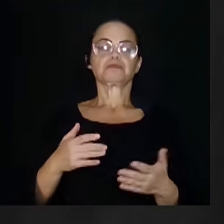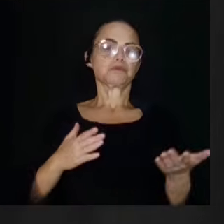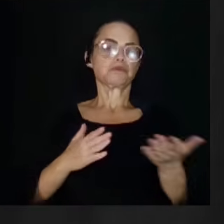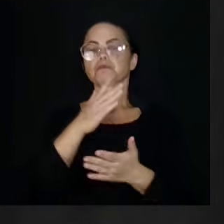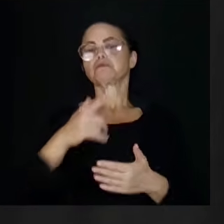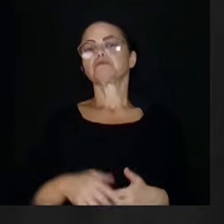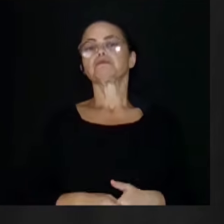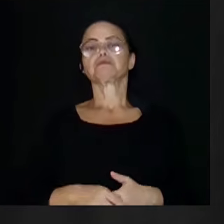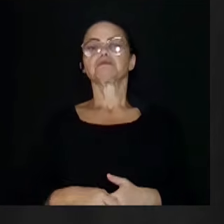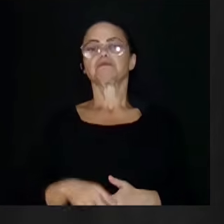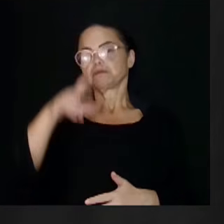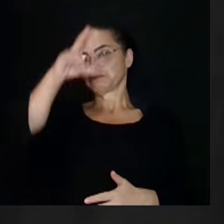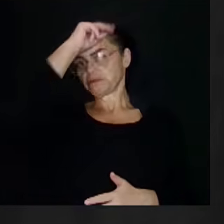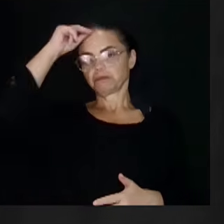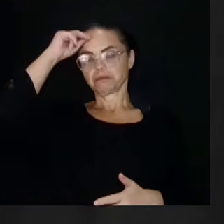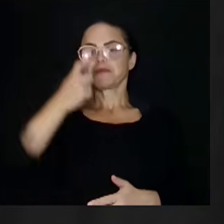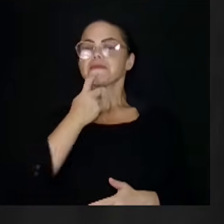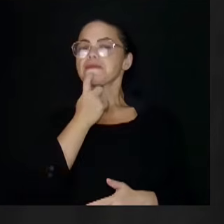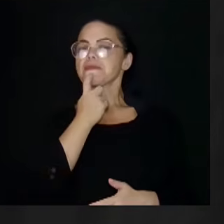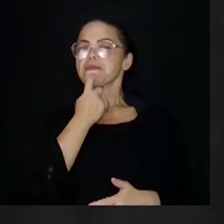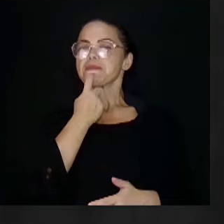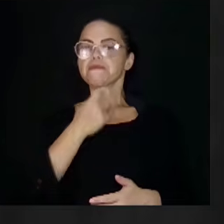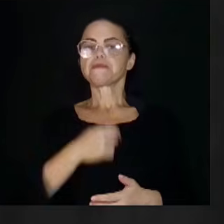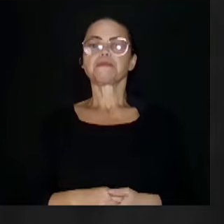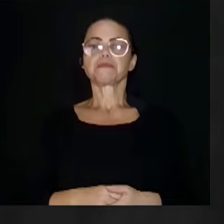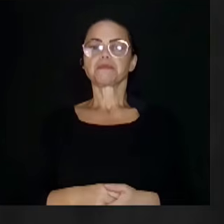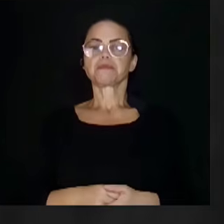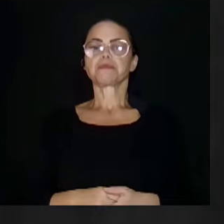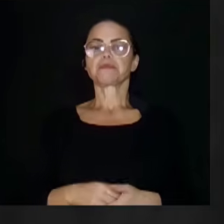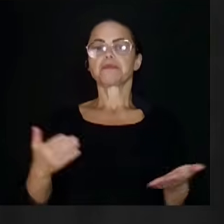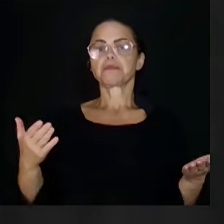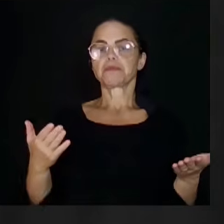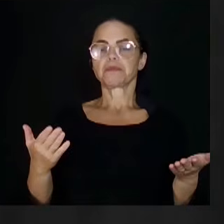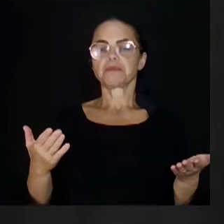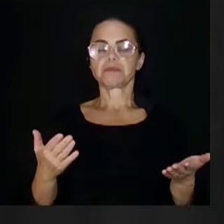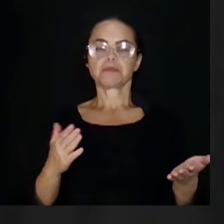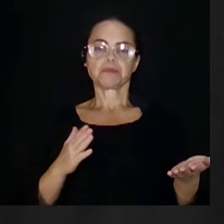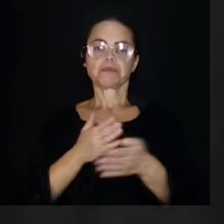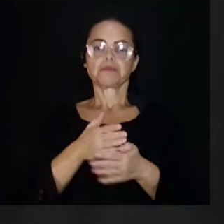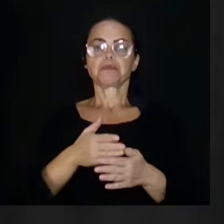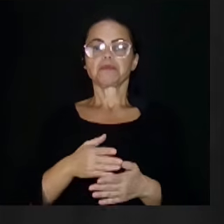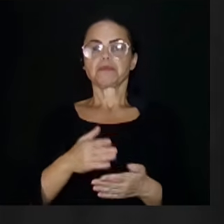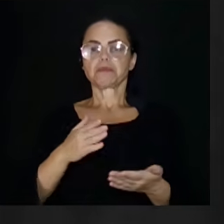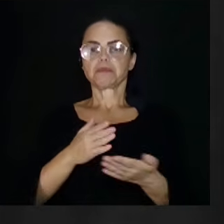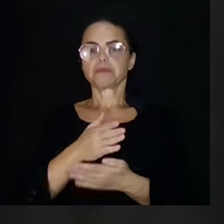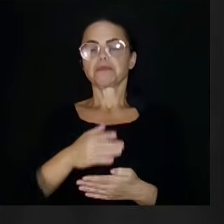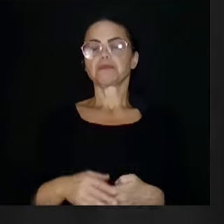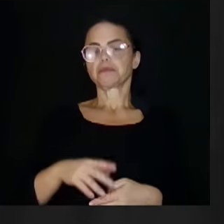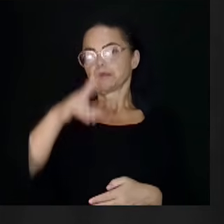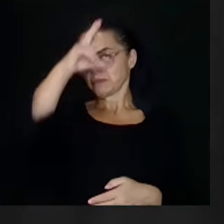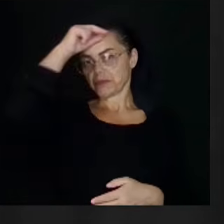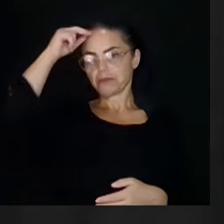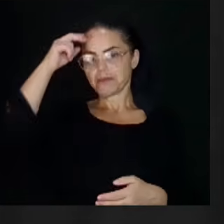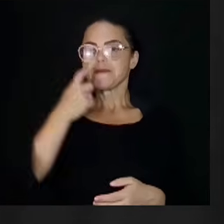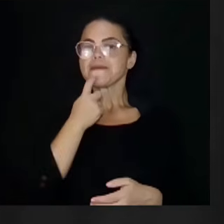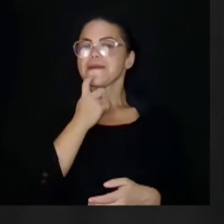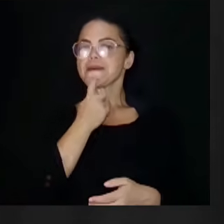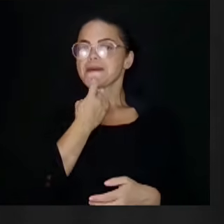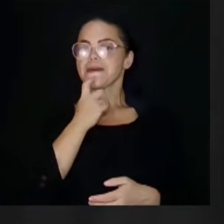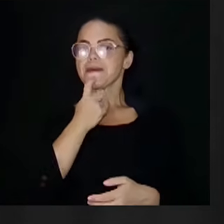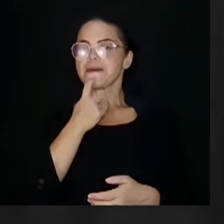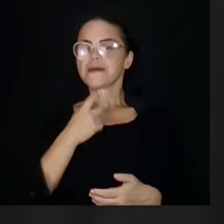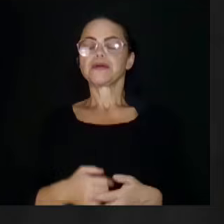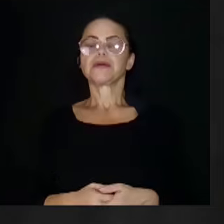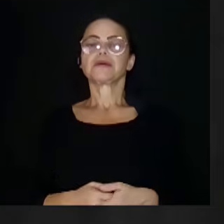Prefeitura de Campinas. Olha só. Né? E ao entrar na Prefeitura de Campinas, que aí foi toda